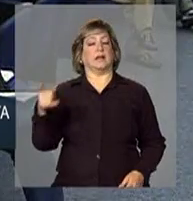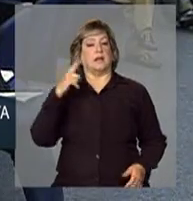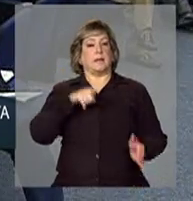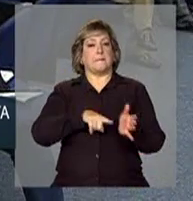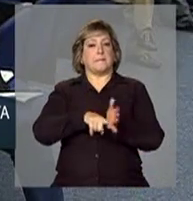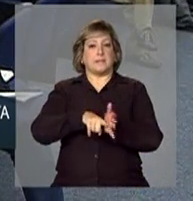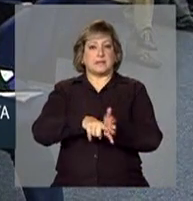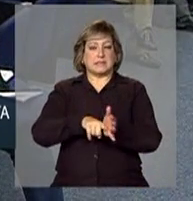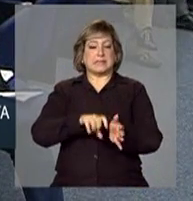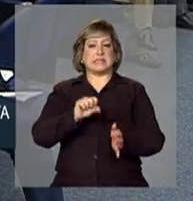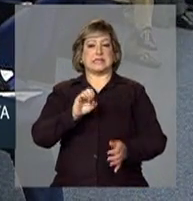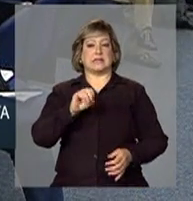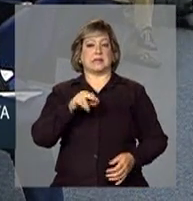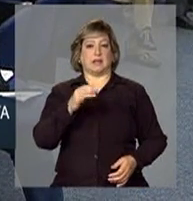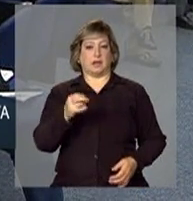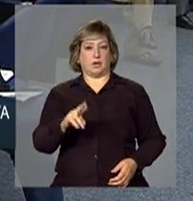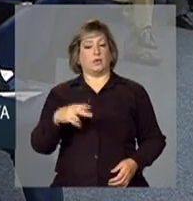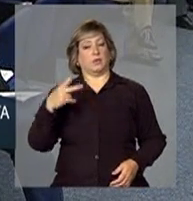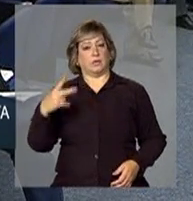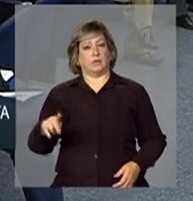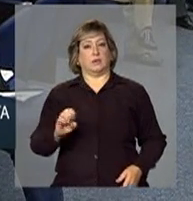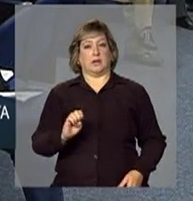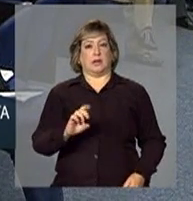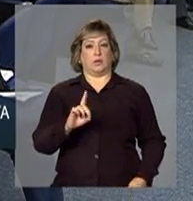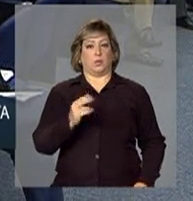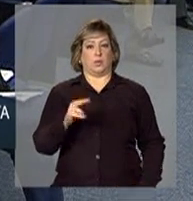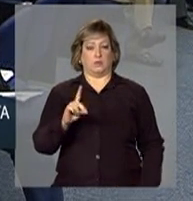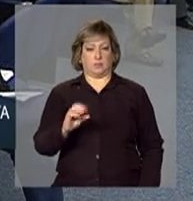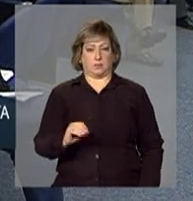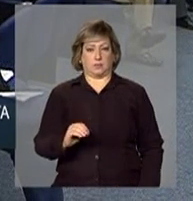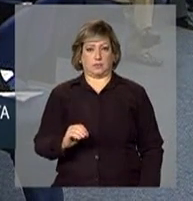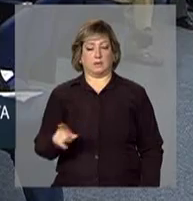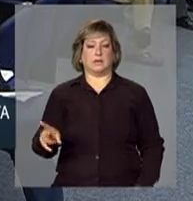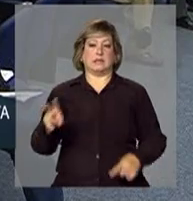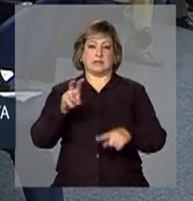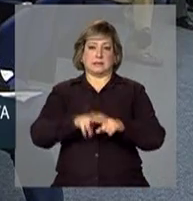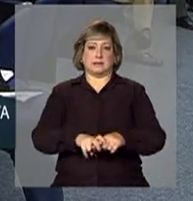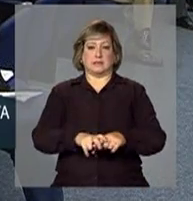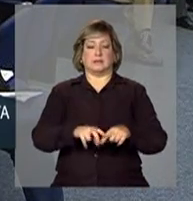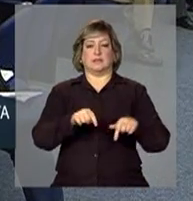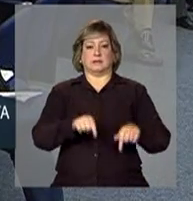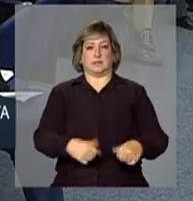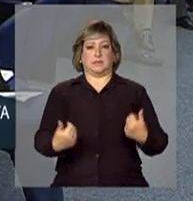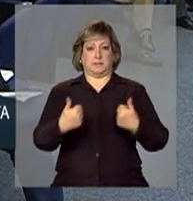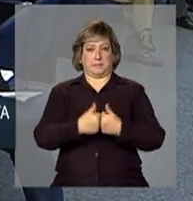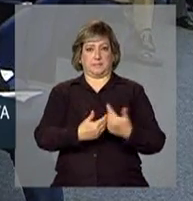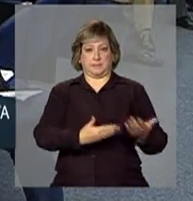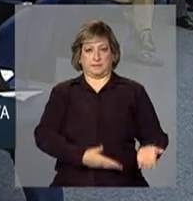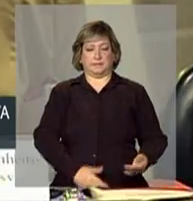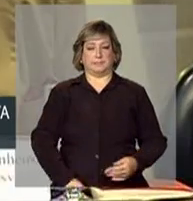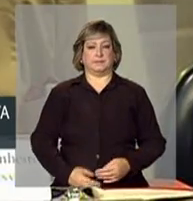pesquisador sênior do Eduardo, a tomar assento ao lado aqui do Amerigo,